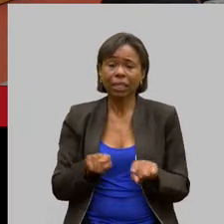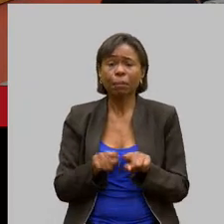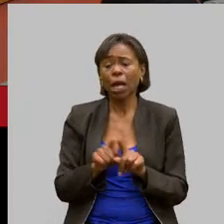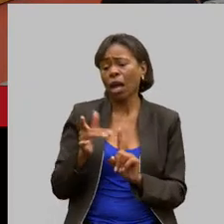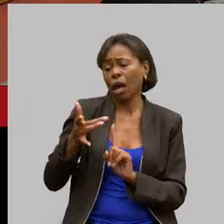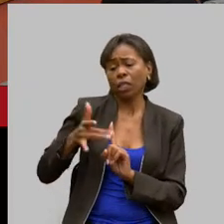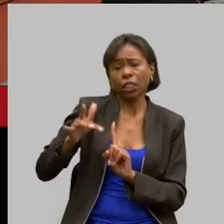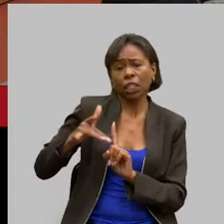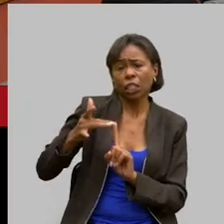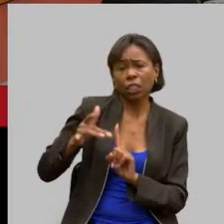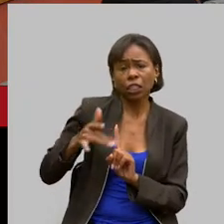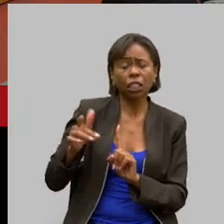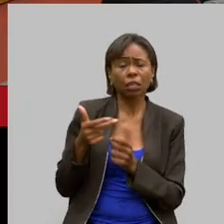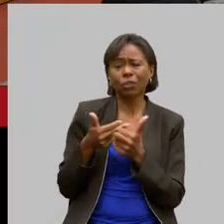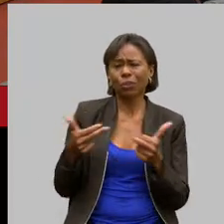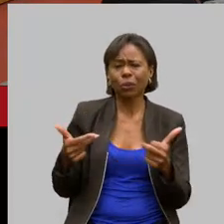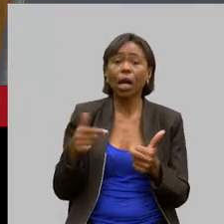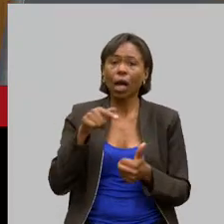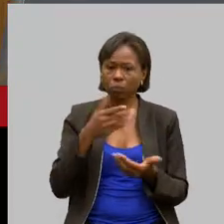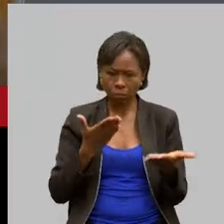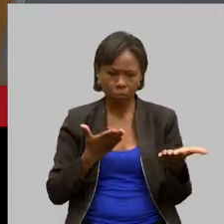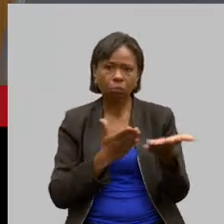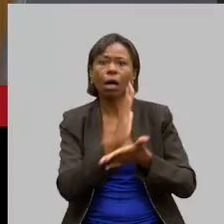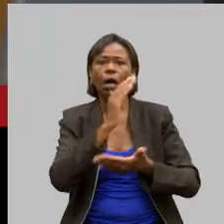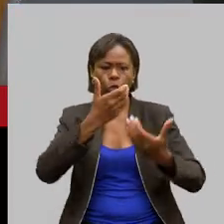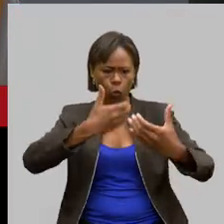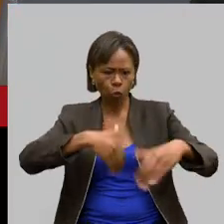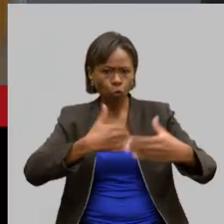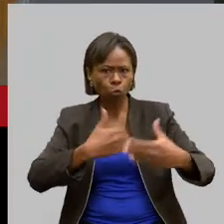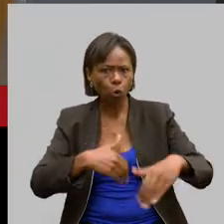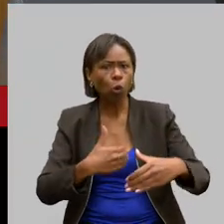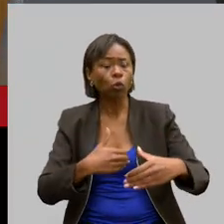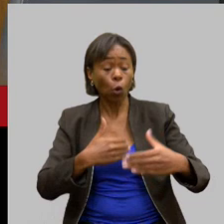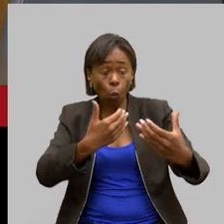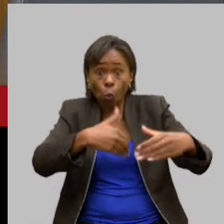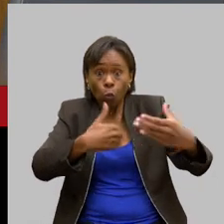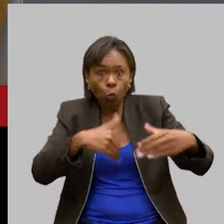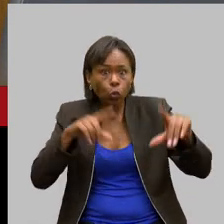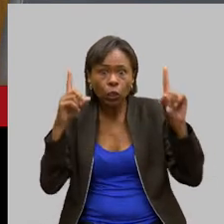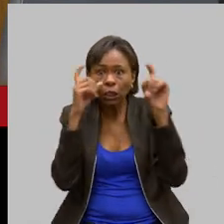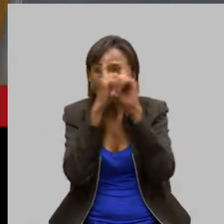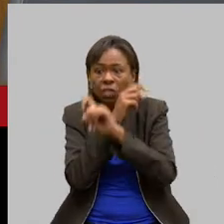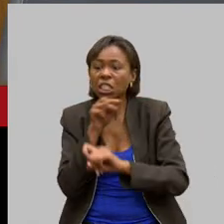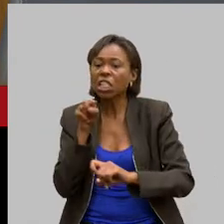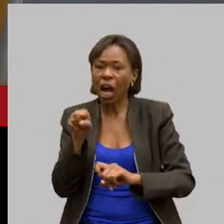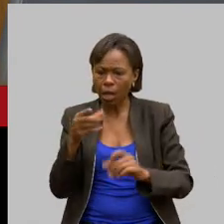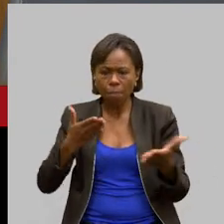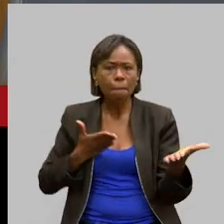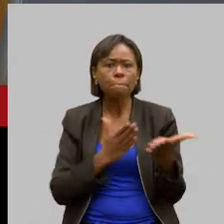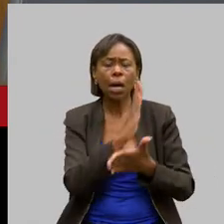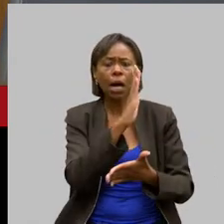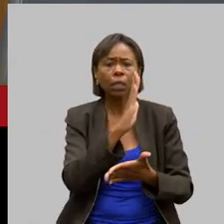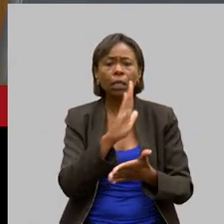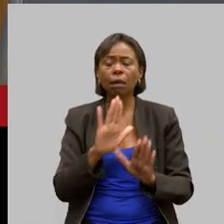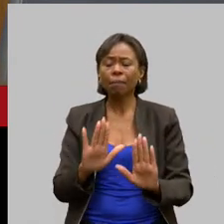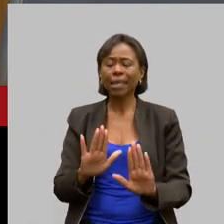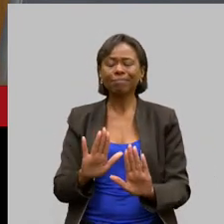mesmo após aprovações em concursos públicos extremamente difíceis se negar acesso por